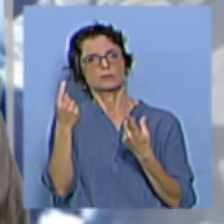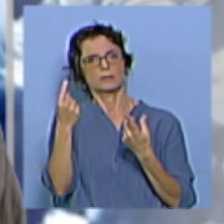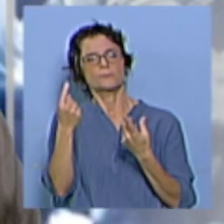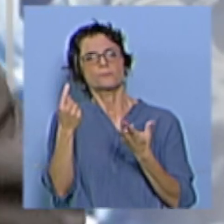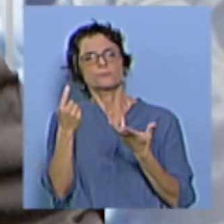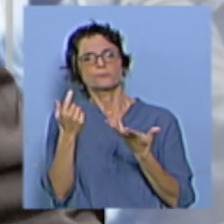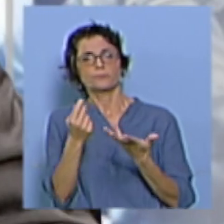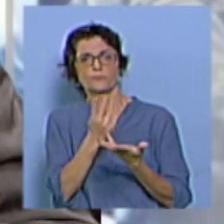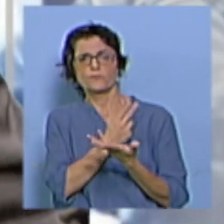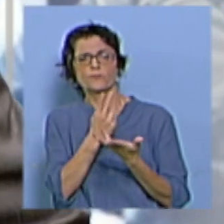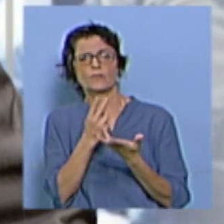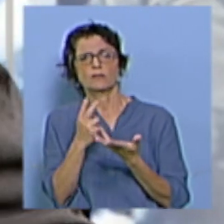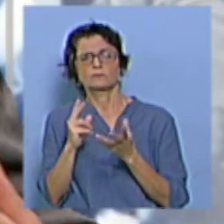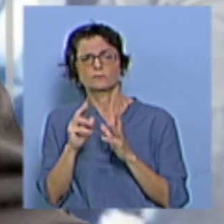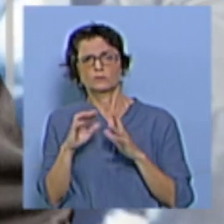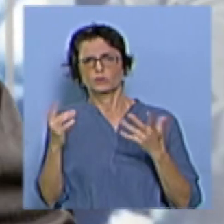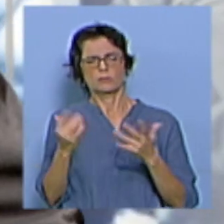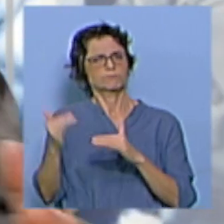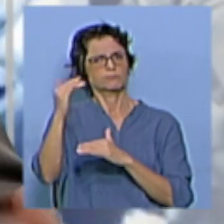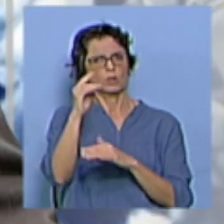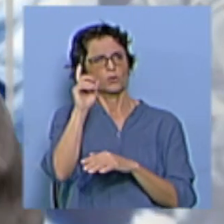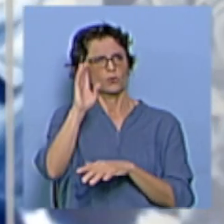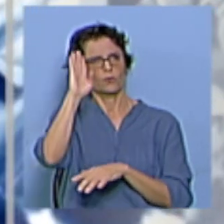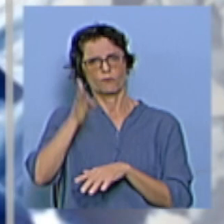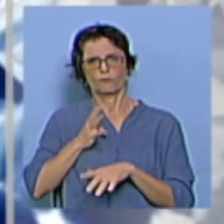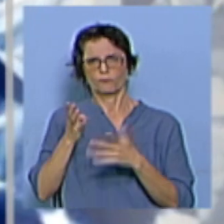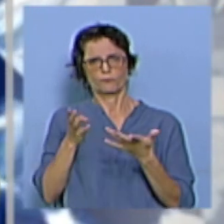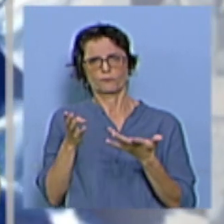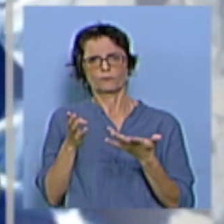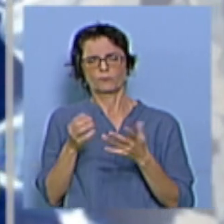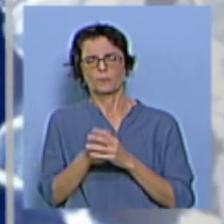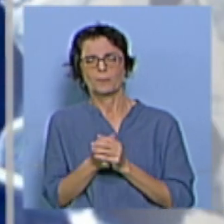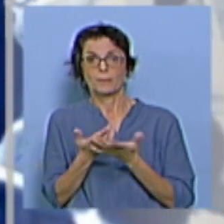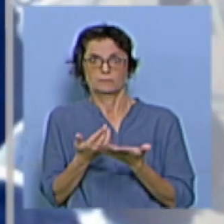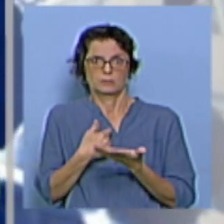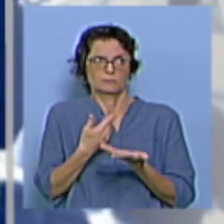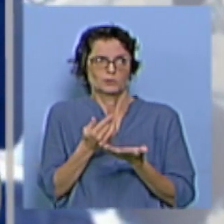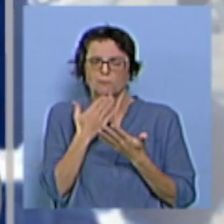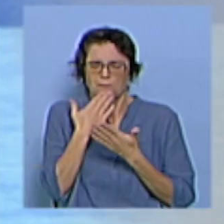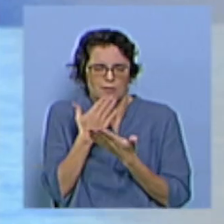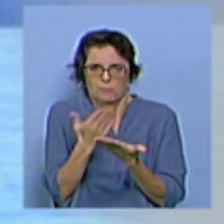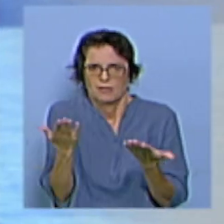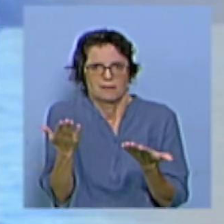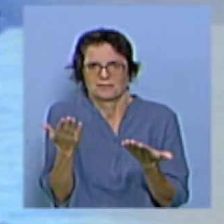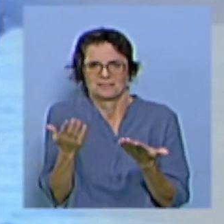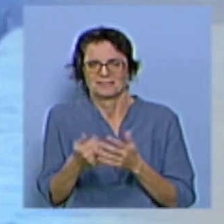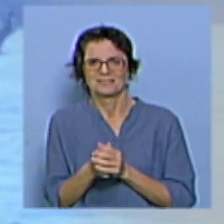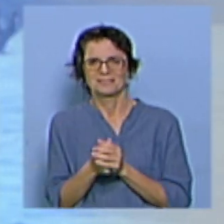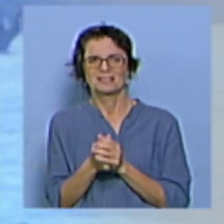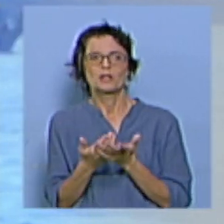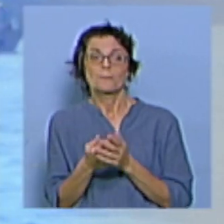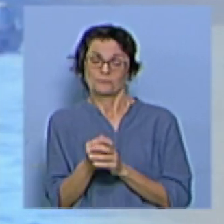Forças Armadas. Portanto, foi um dia cheio de honra que eu à noite só podia glorificar o Senhor. Sem dúvida nenhuma, para motivar também o trabalho da